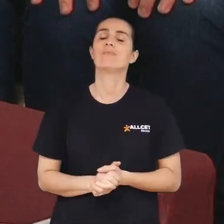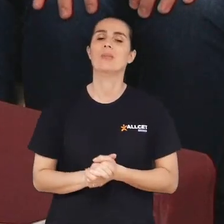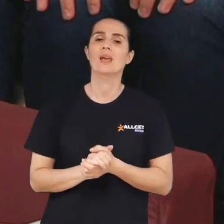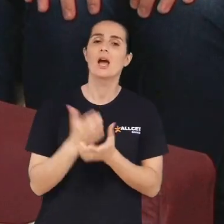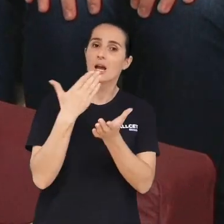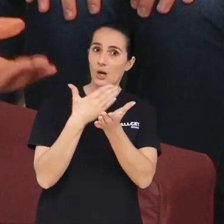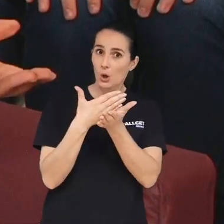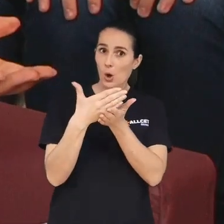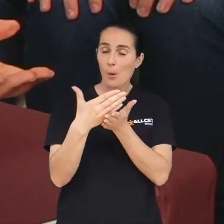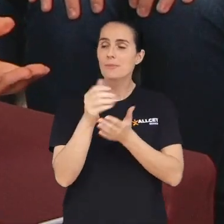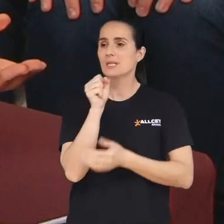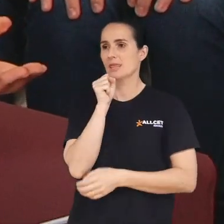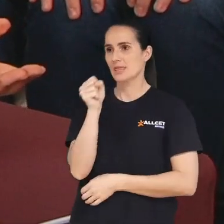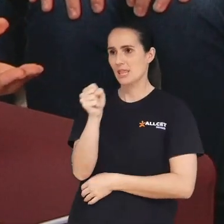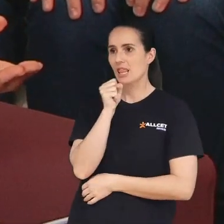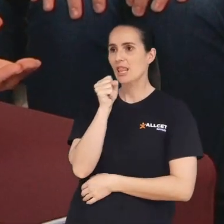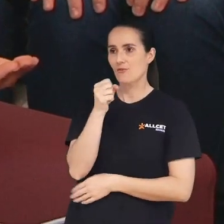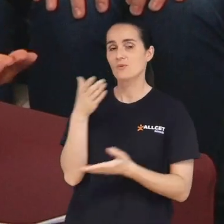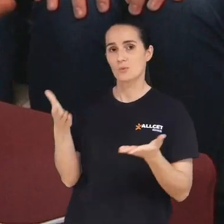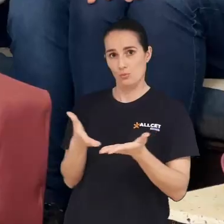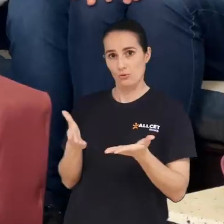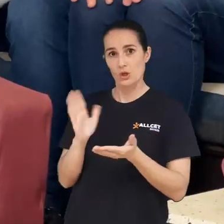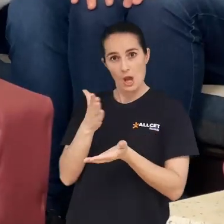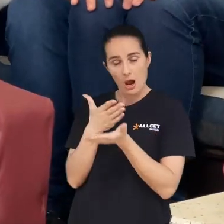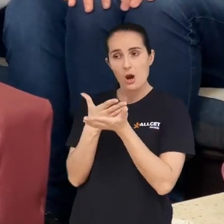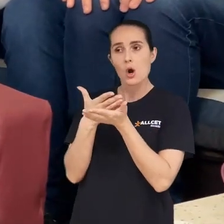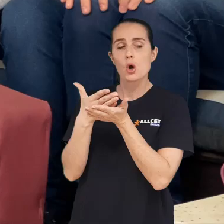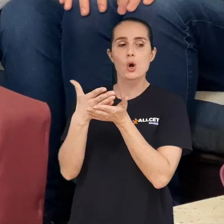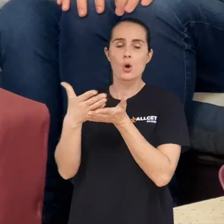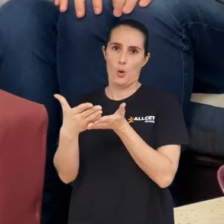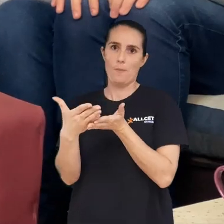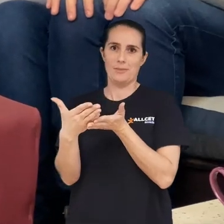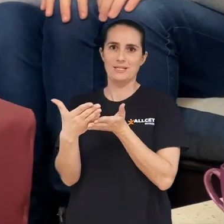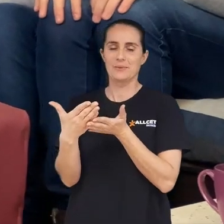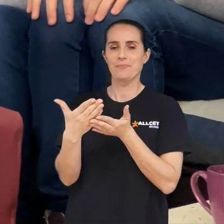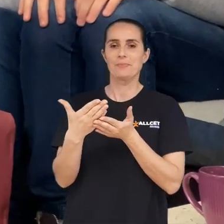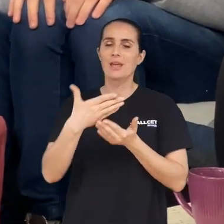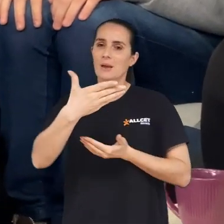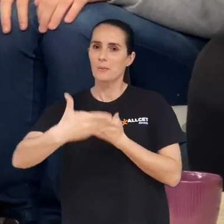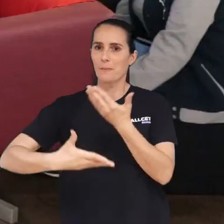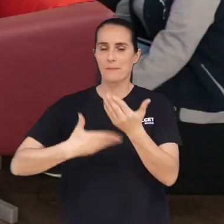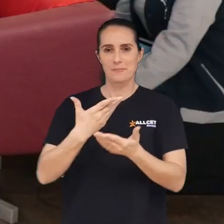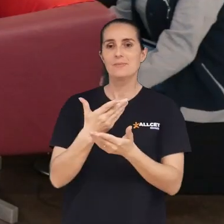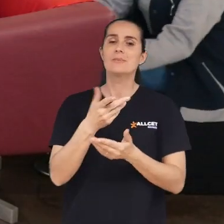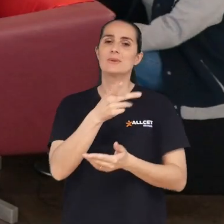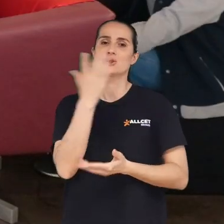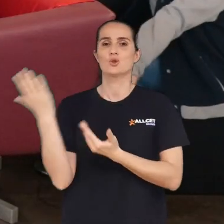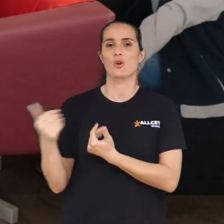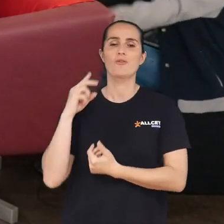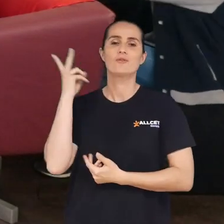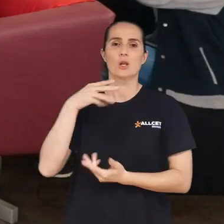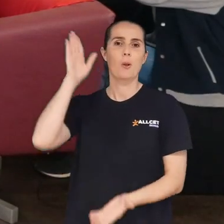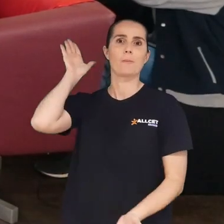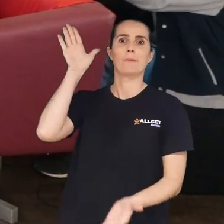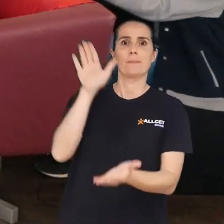Vereador, para começar a nossa entrevista de hoje, a gente já inicia com uma interação dos nossos mirins.